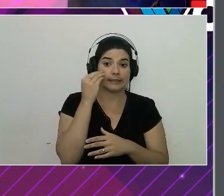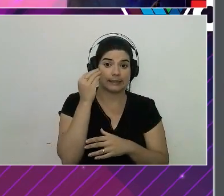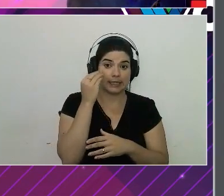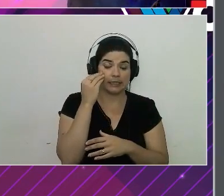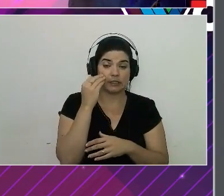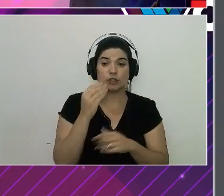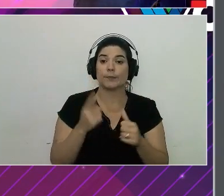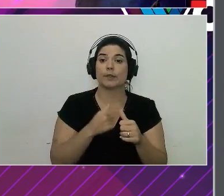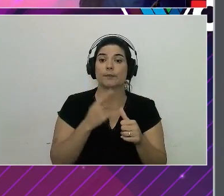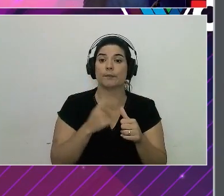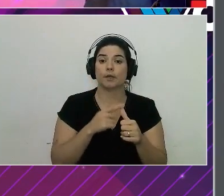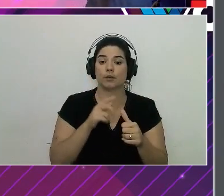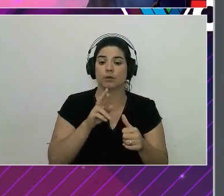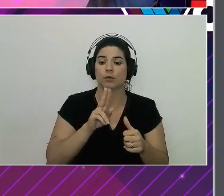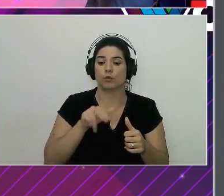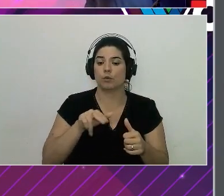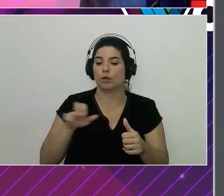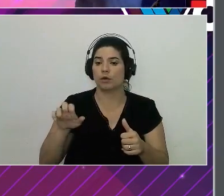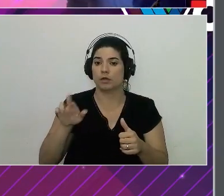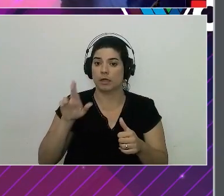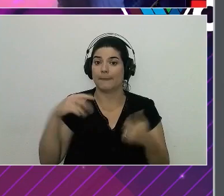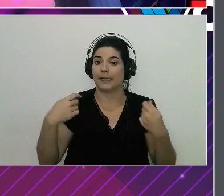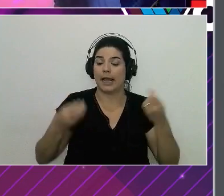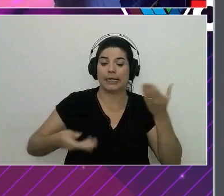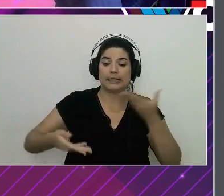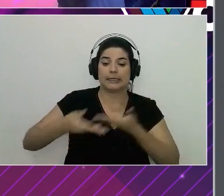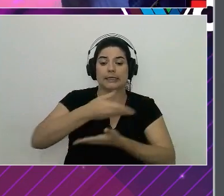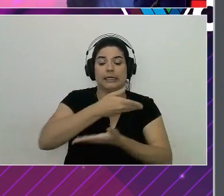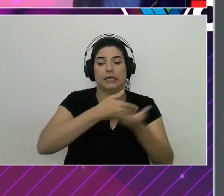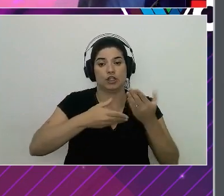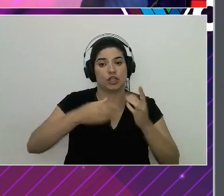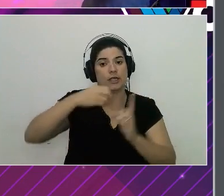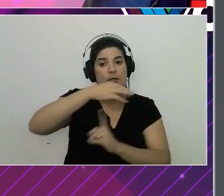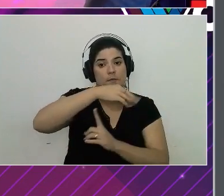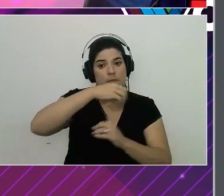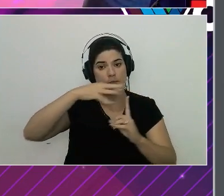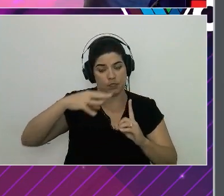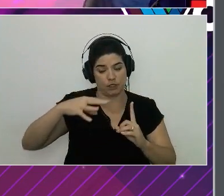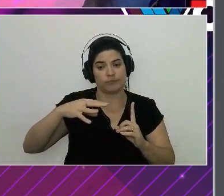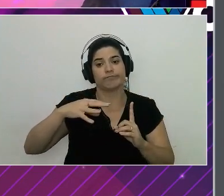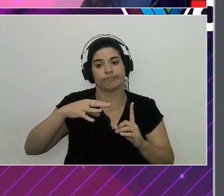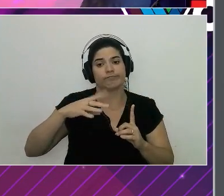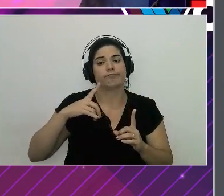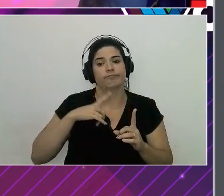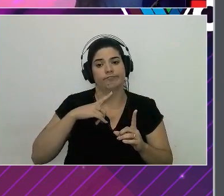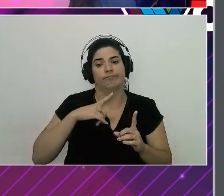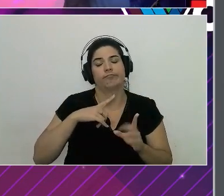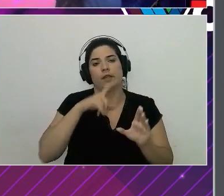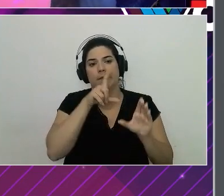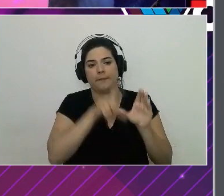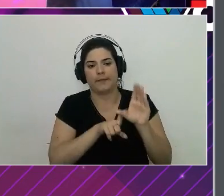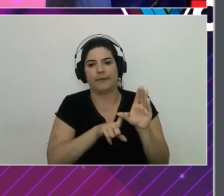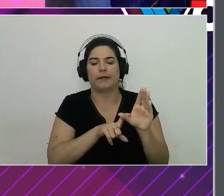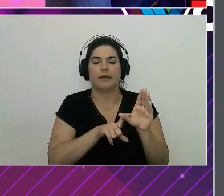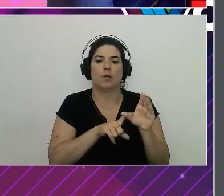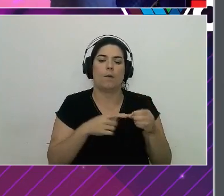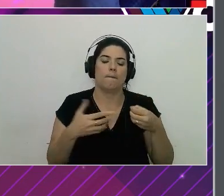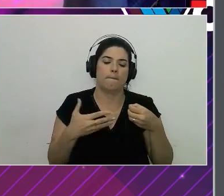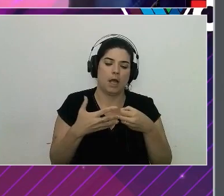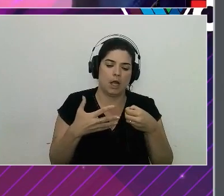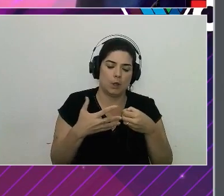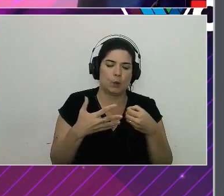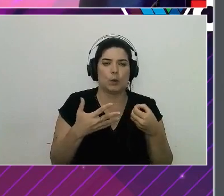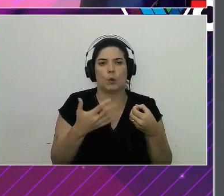teria que interagir com uma API, a Purchase API, e essa API ia depender de um banco, alguma coisa assim, outras